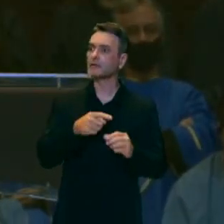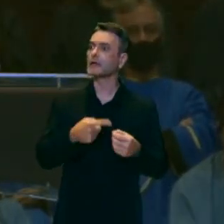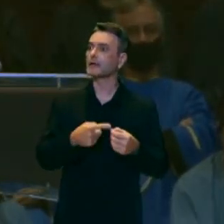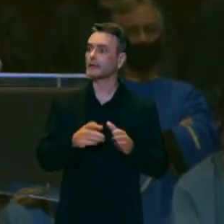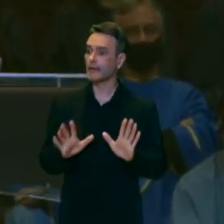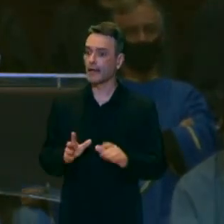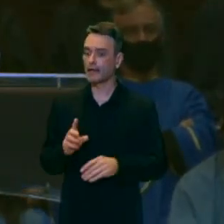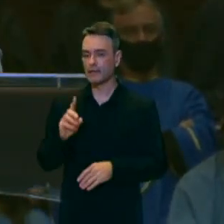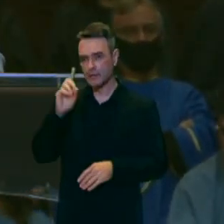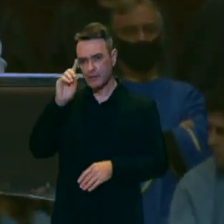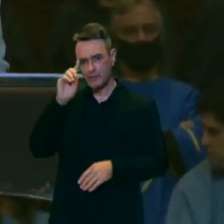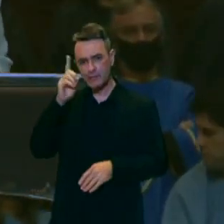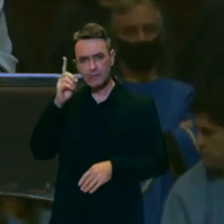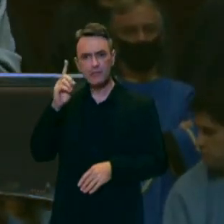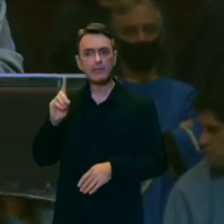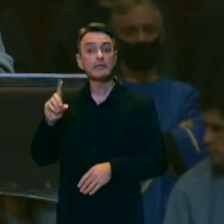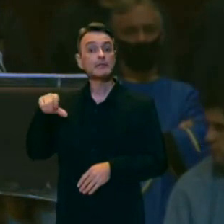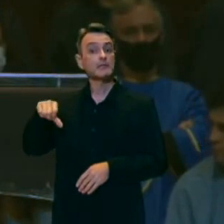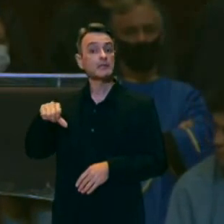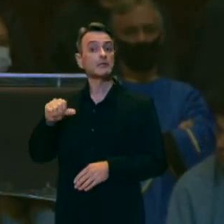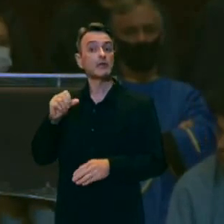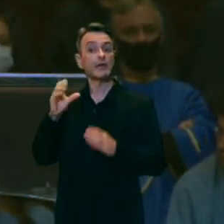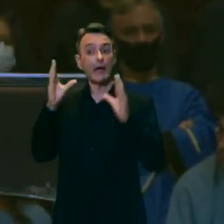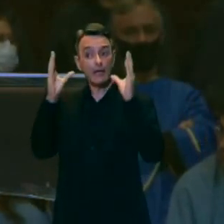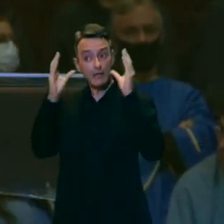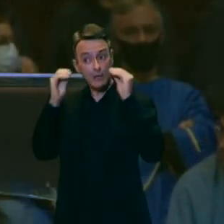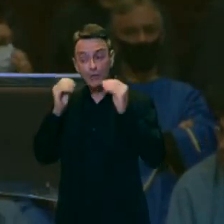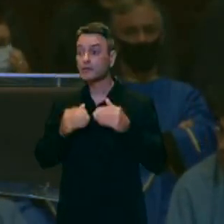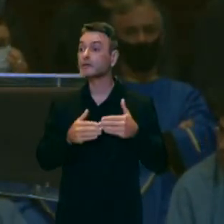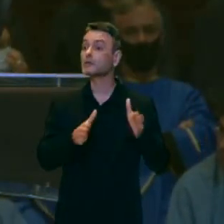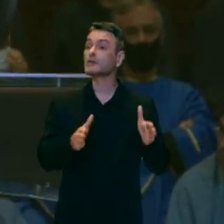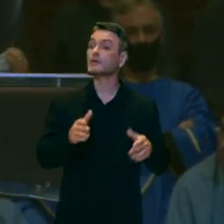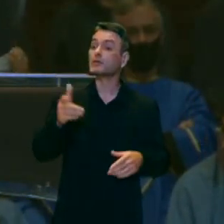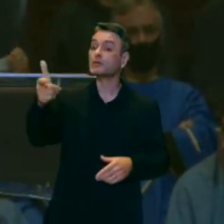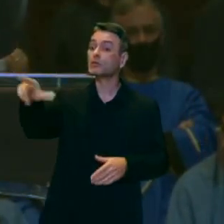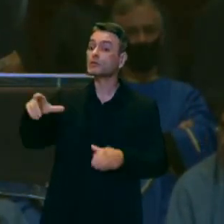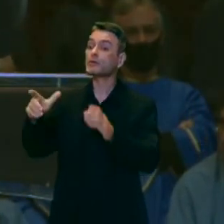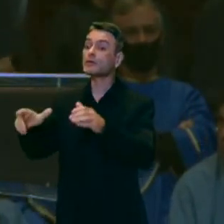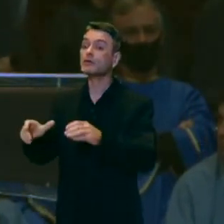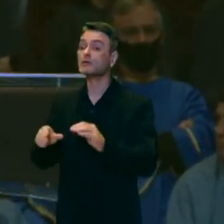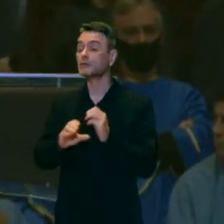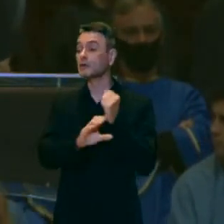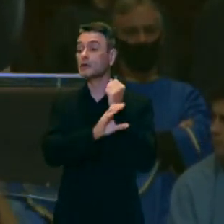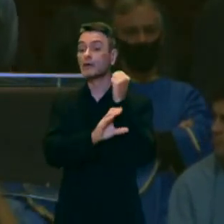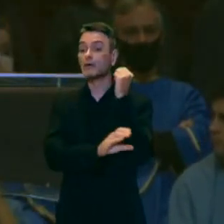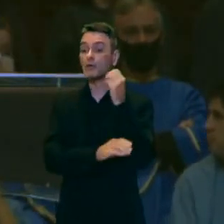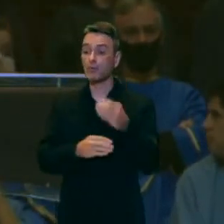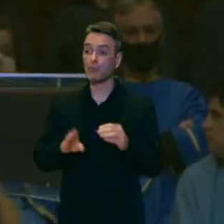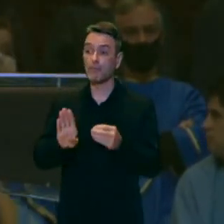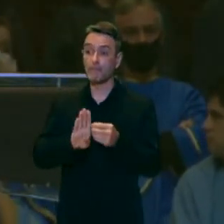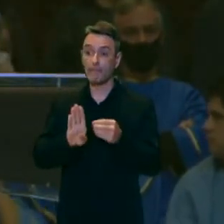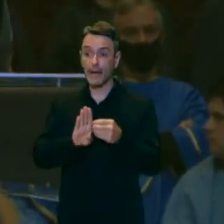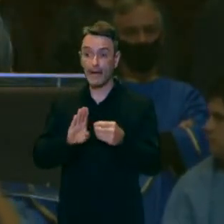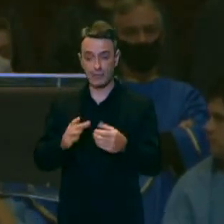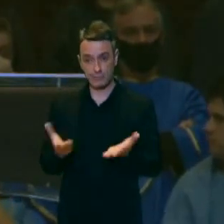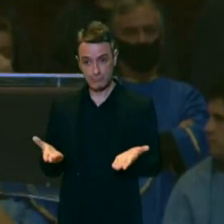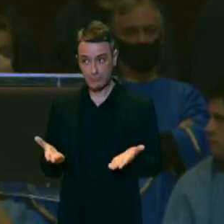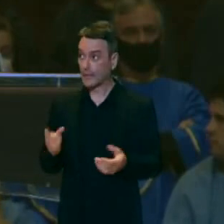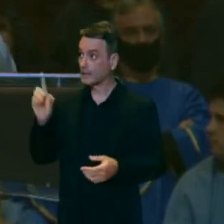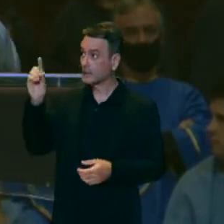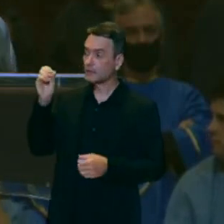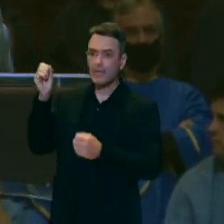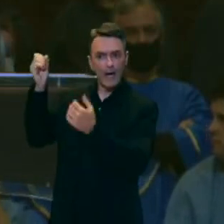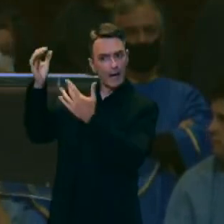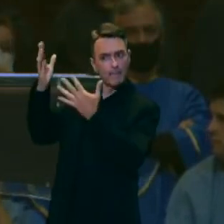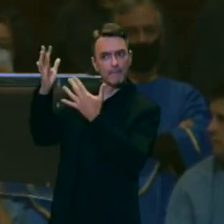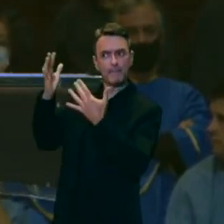dia 19 à noite vai ser a inauguração lá no Campo Comprido, né? E gente, Deus está abençoando